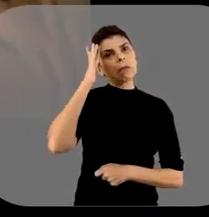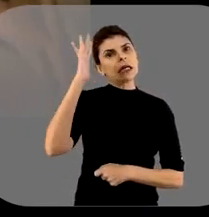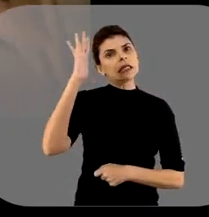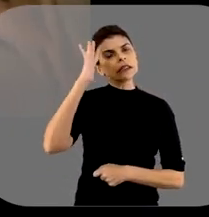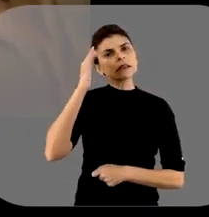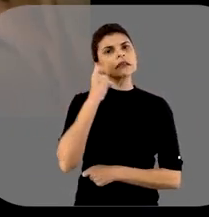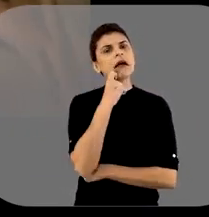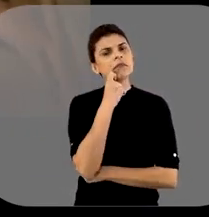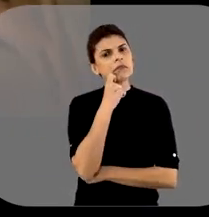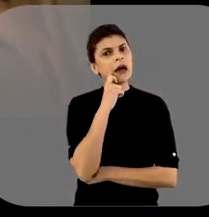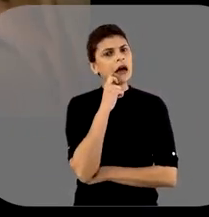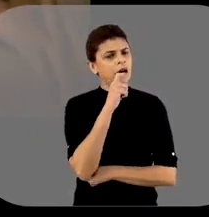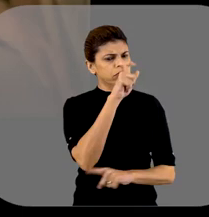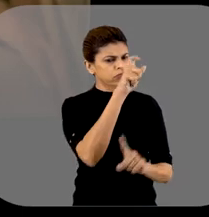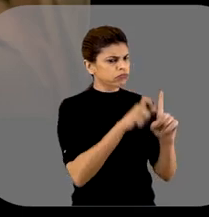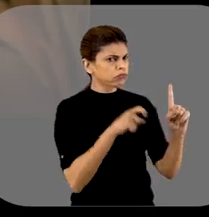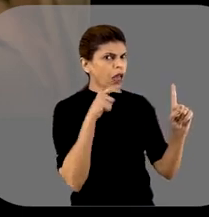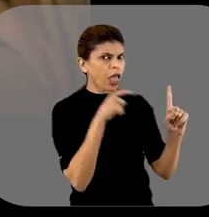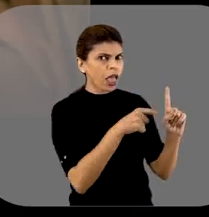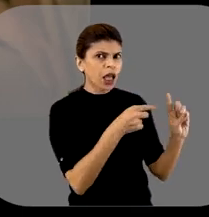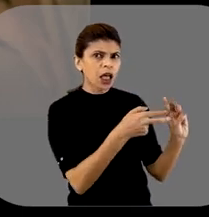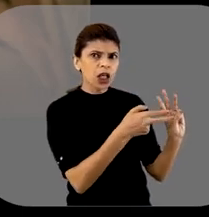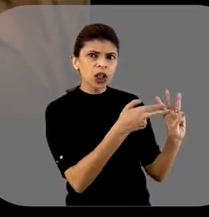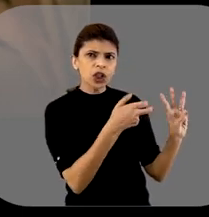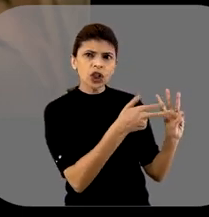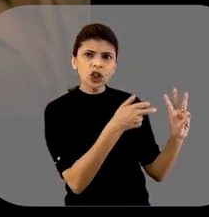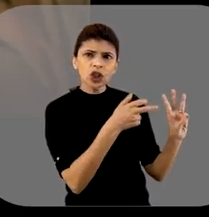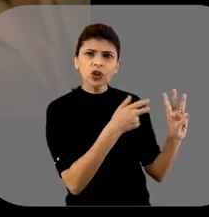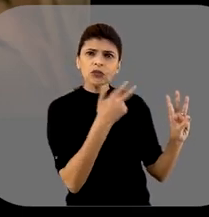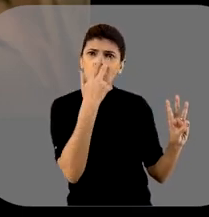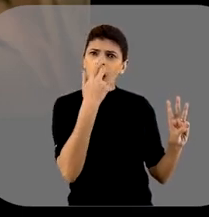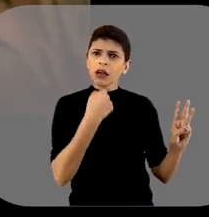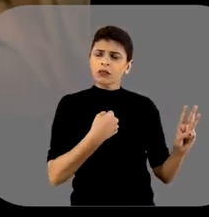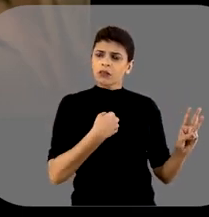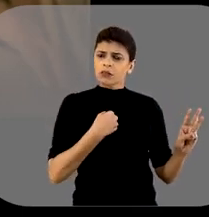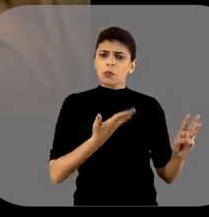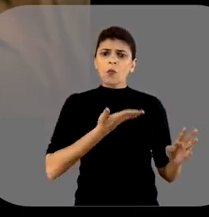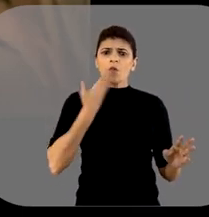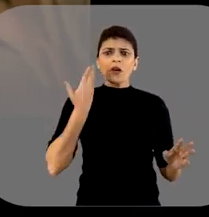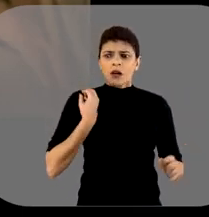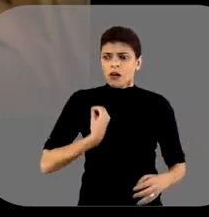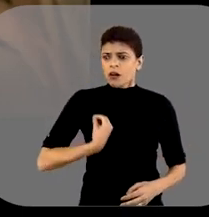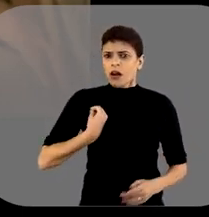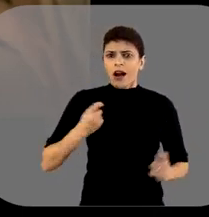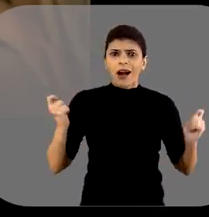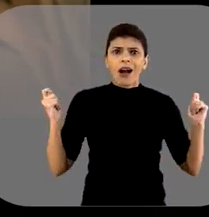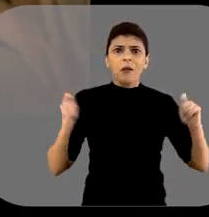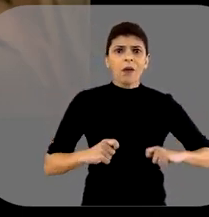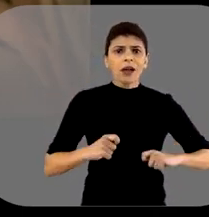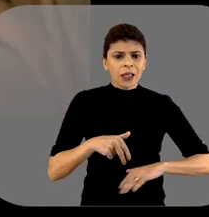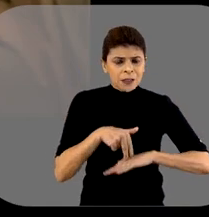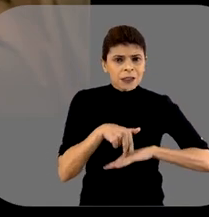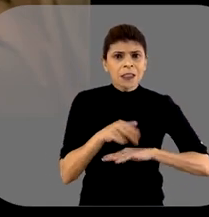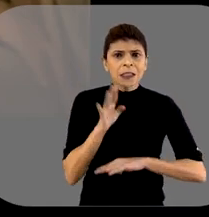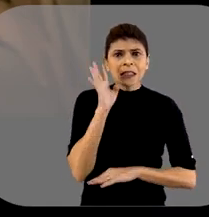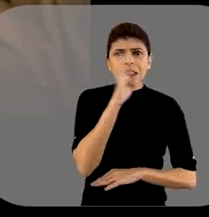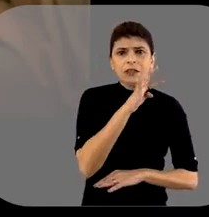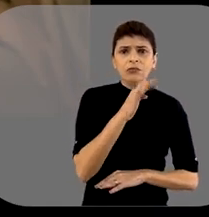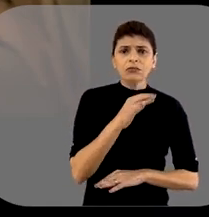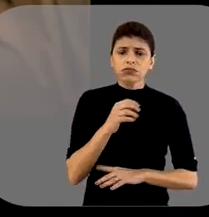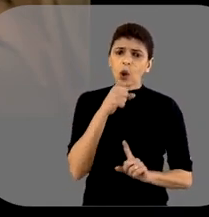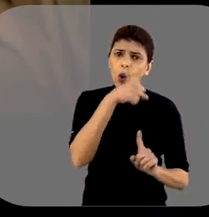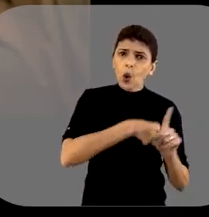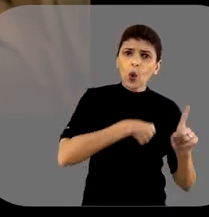que esse índio ele está totalmente destituído de uma capacidade de resistir, uma capacidade de